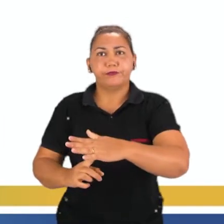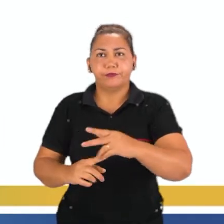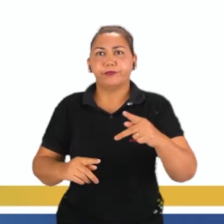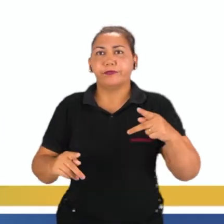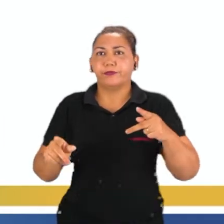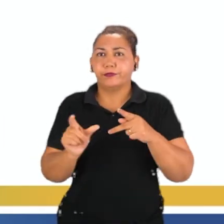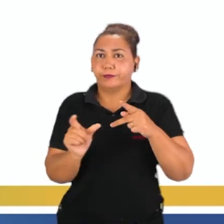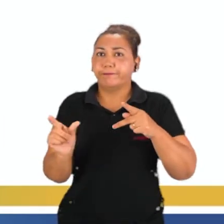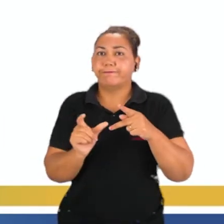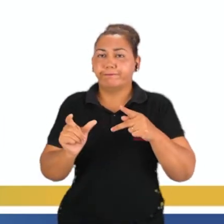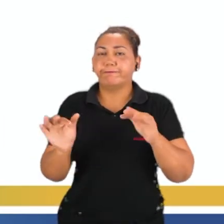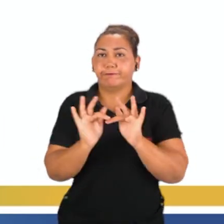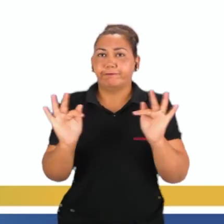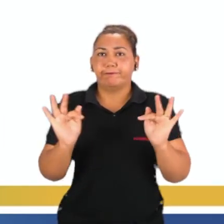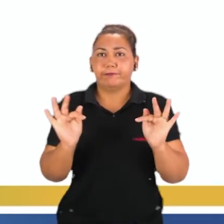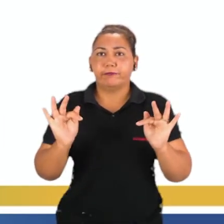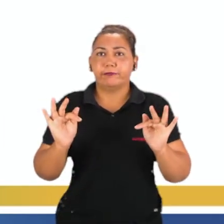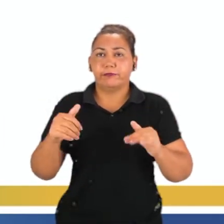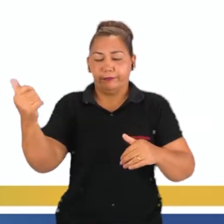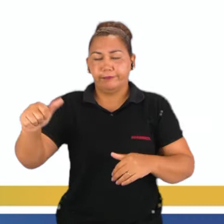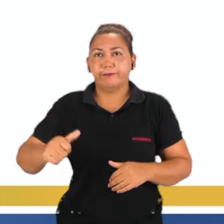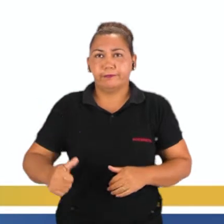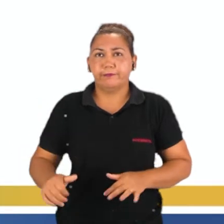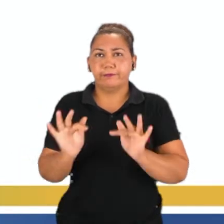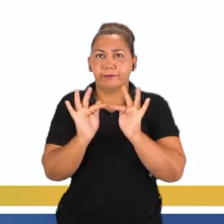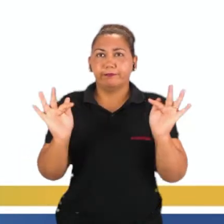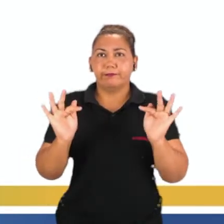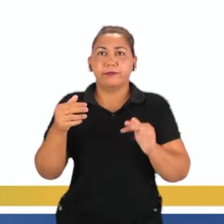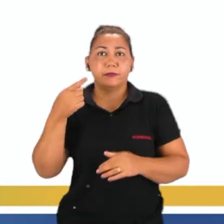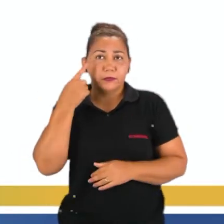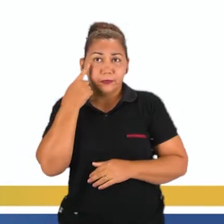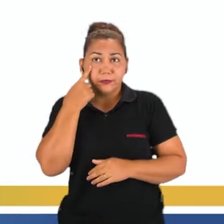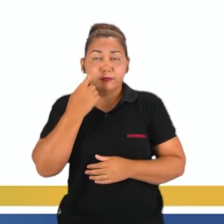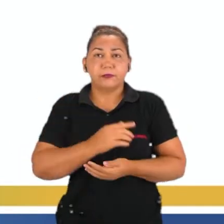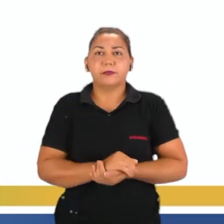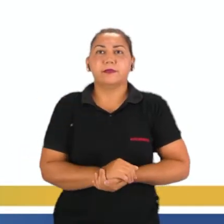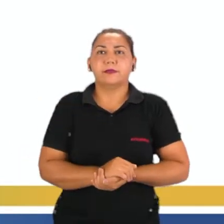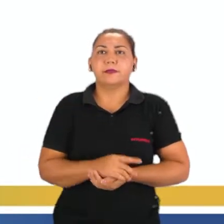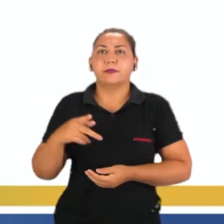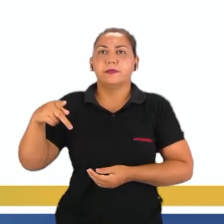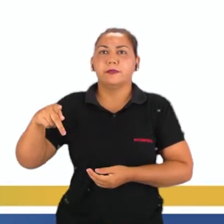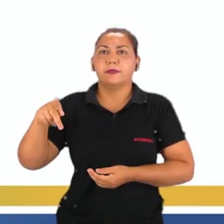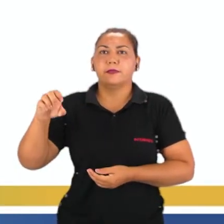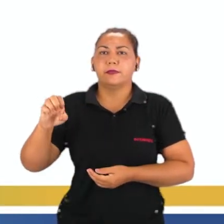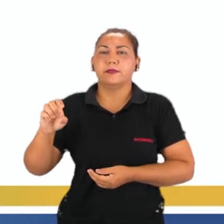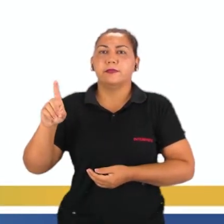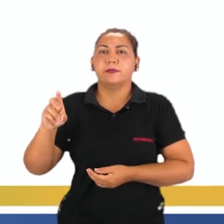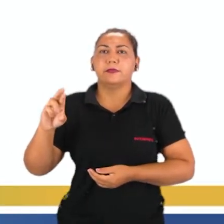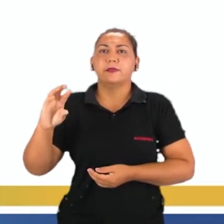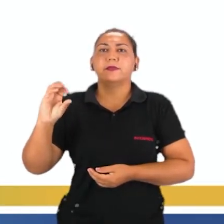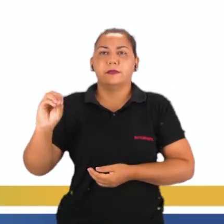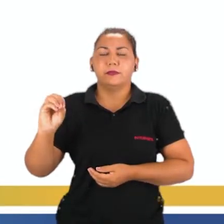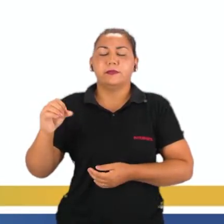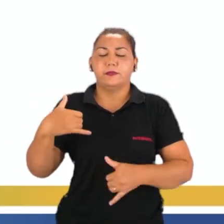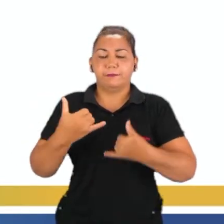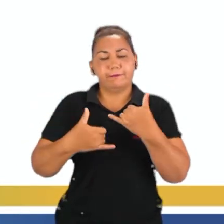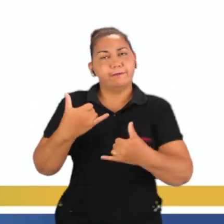Vamos analisar mais uma frase. Observe. Pedro brincou no